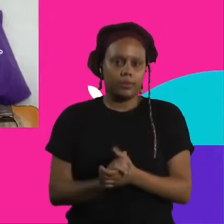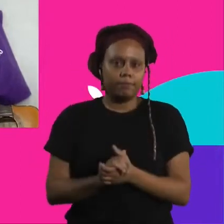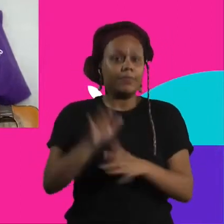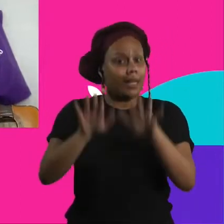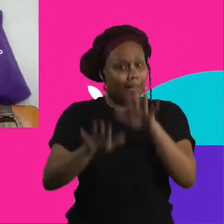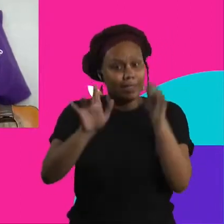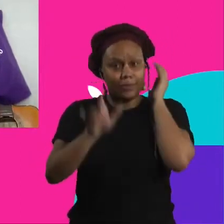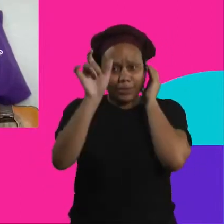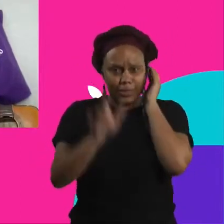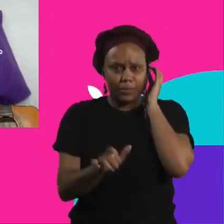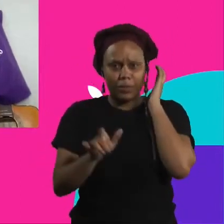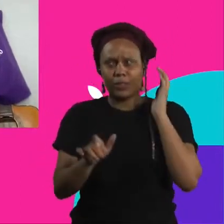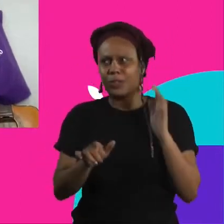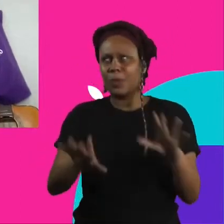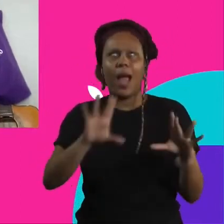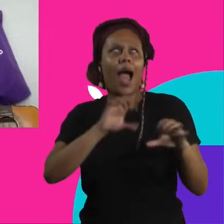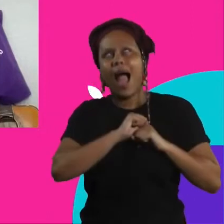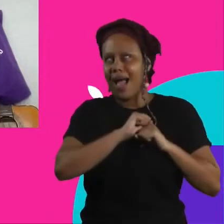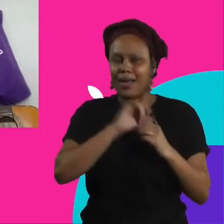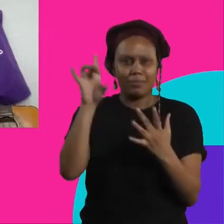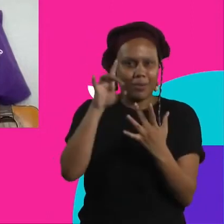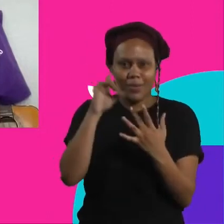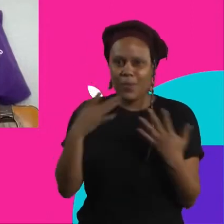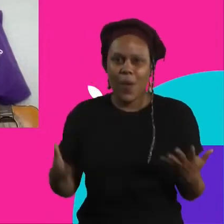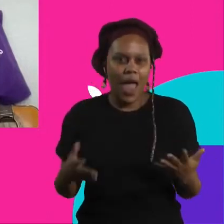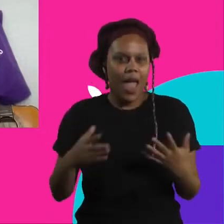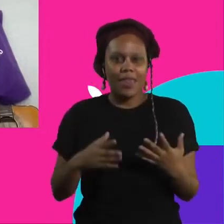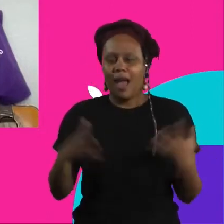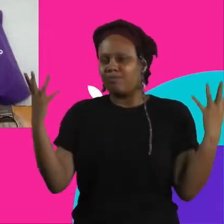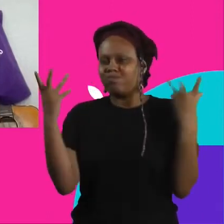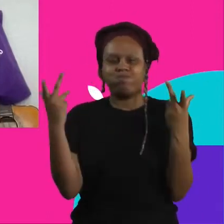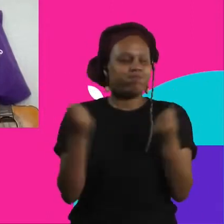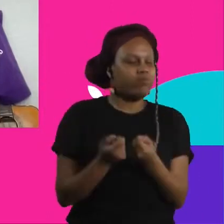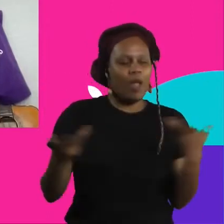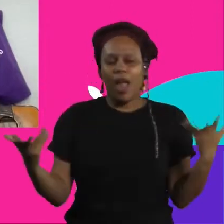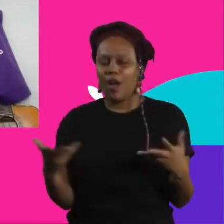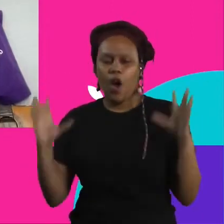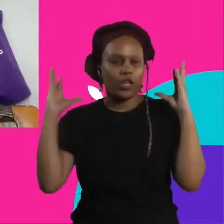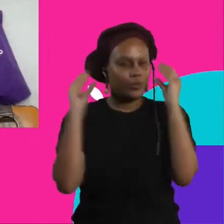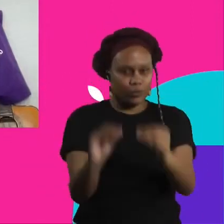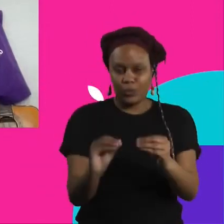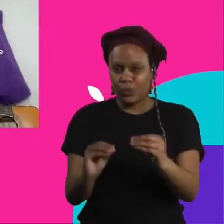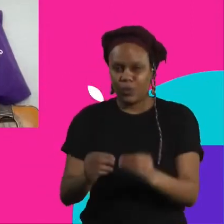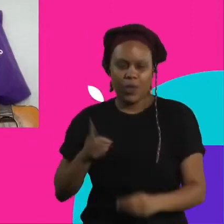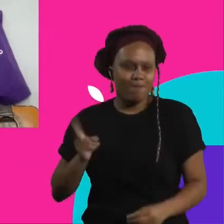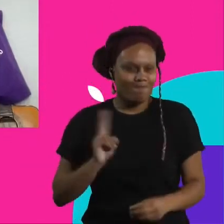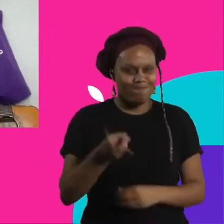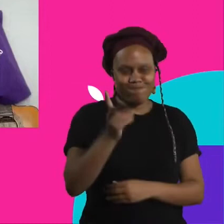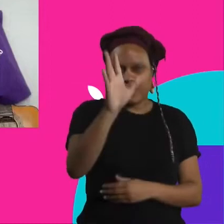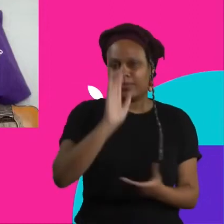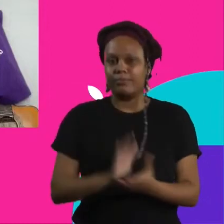pela tecnologia. Fala, criptomoeda, uau, é incrível, e agora tudo vai ser cripto, e